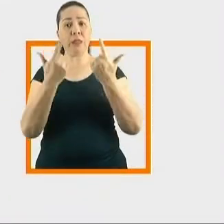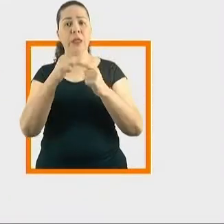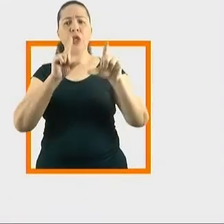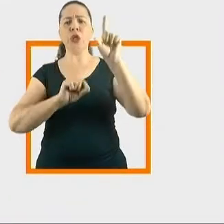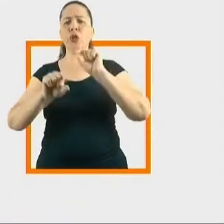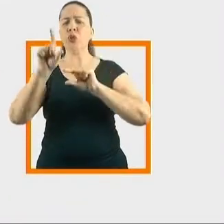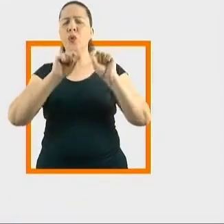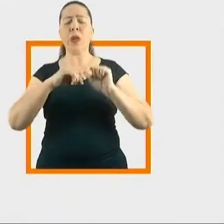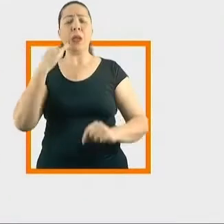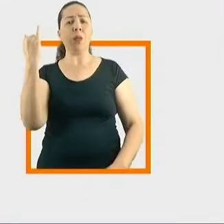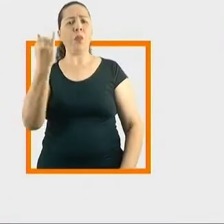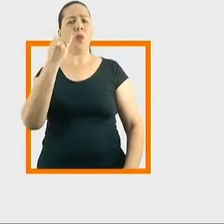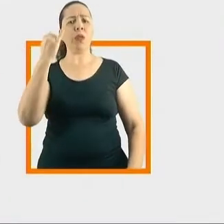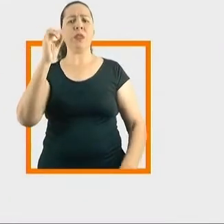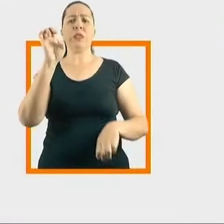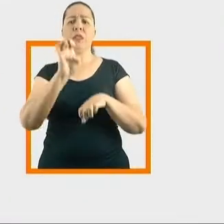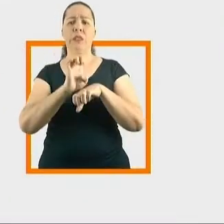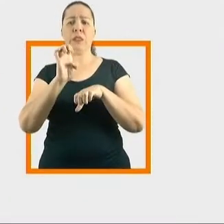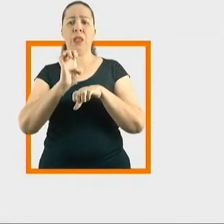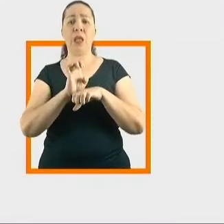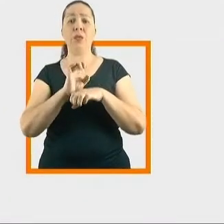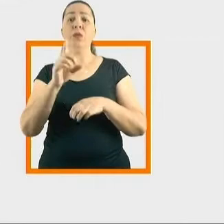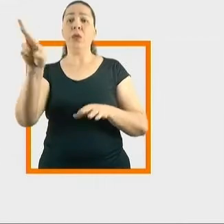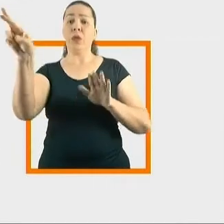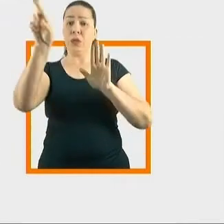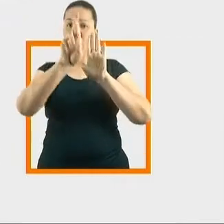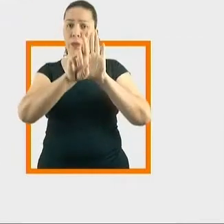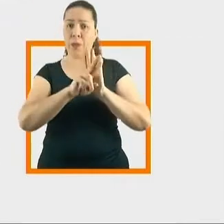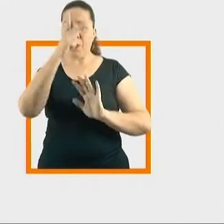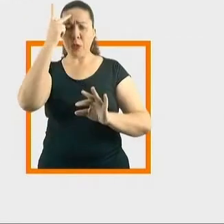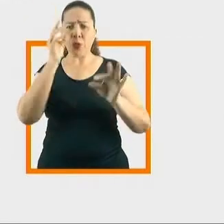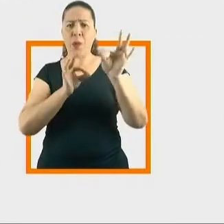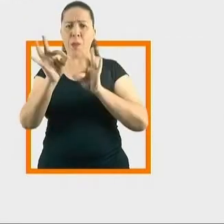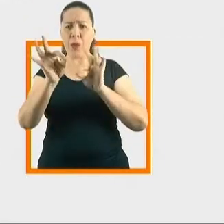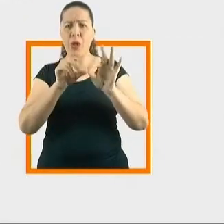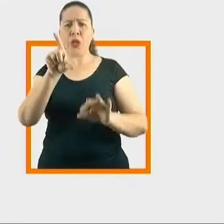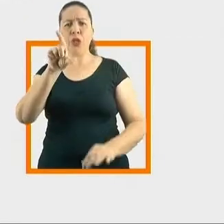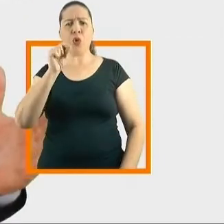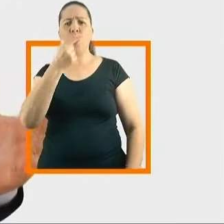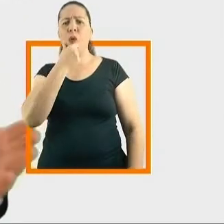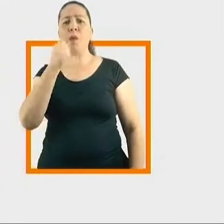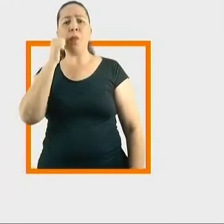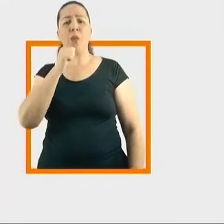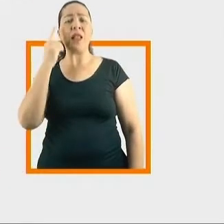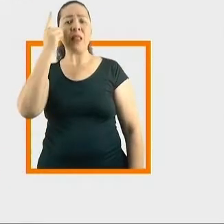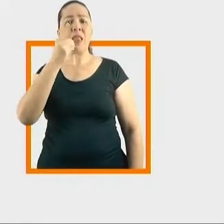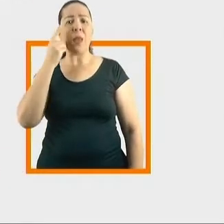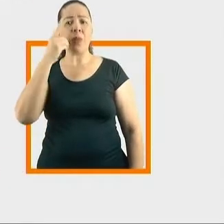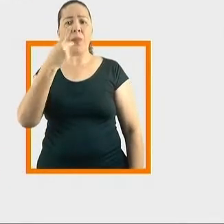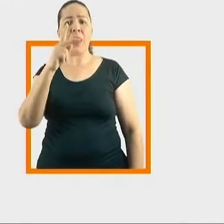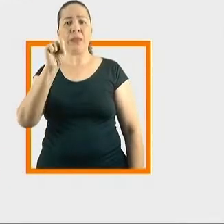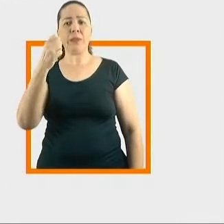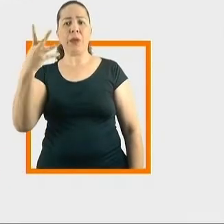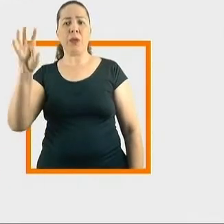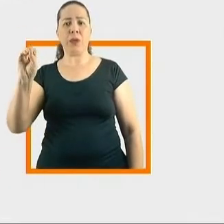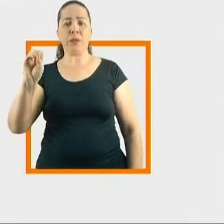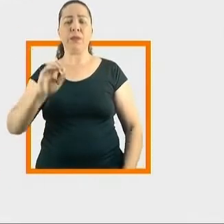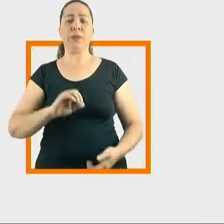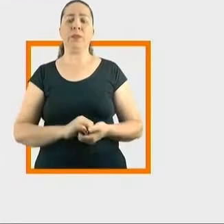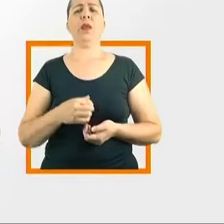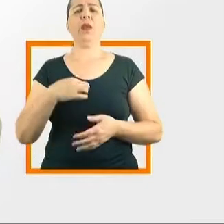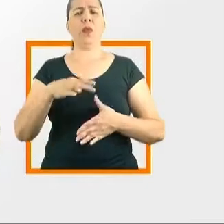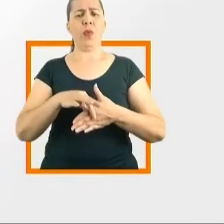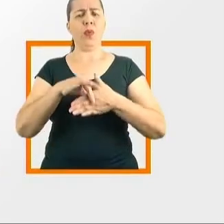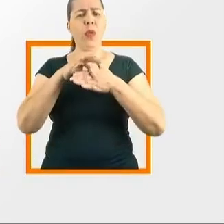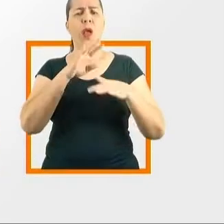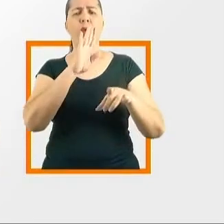Legislativa que se tomam as decisões mais importantes para o Estado. Vamos colocar lá pessoas preparadas. Escolha as deputadas e deputados do PSB